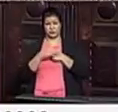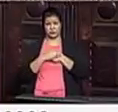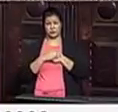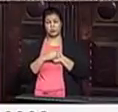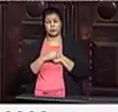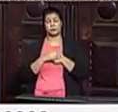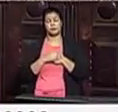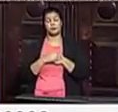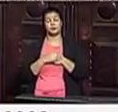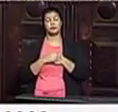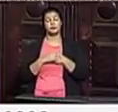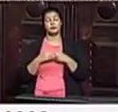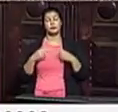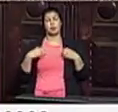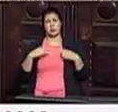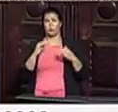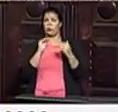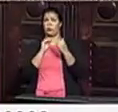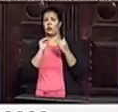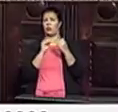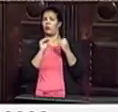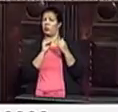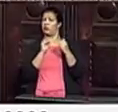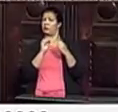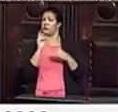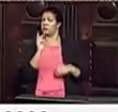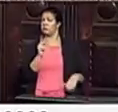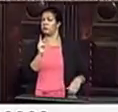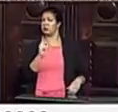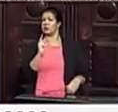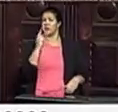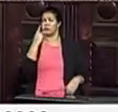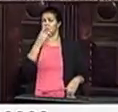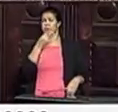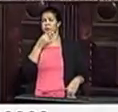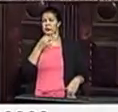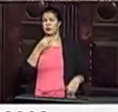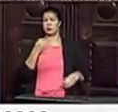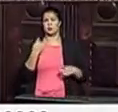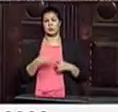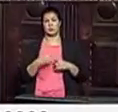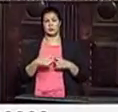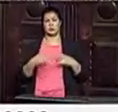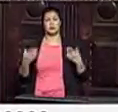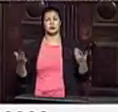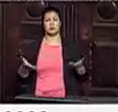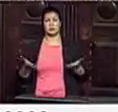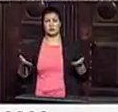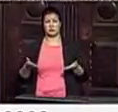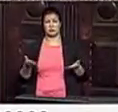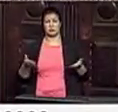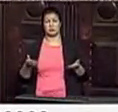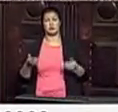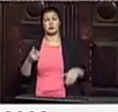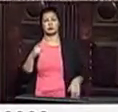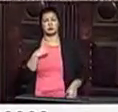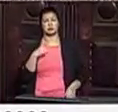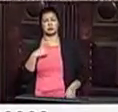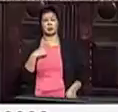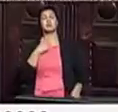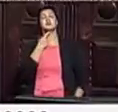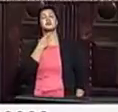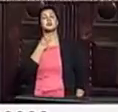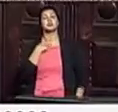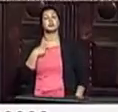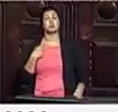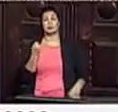Vossa Excelência, concordo mesmo com a argumentação de Vossa Excelência, que no contexto atual, inclusive que há um desejo